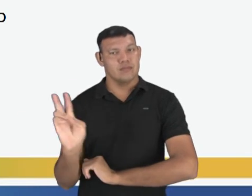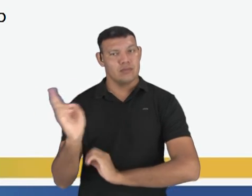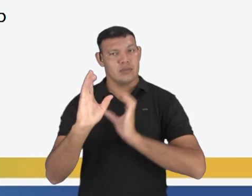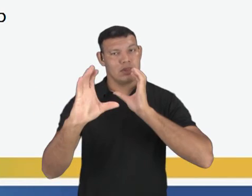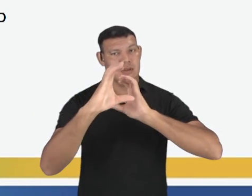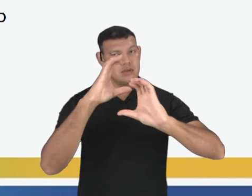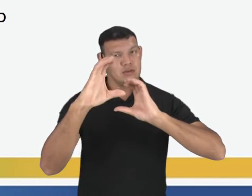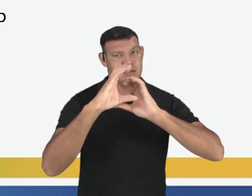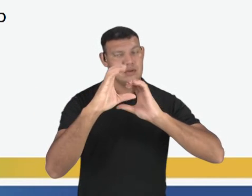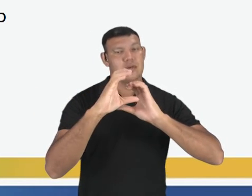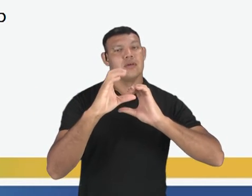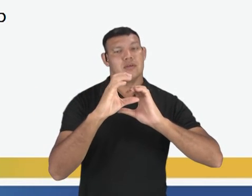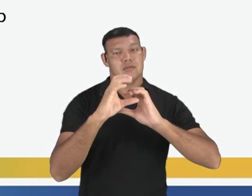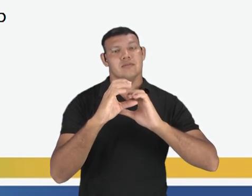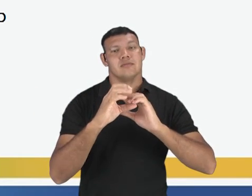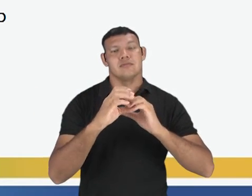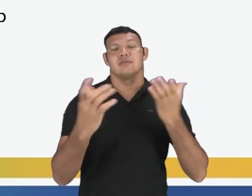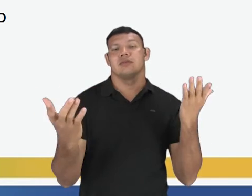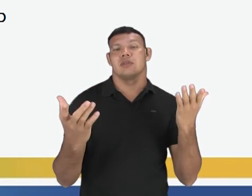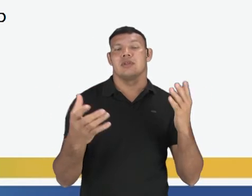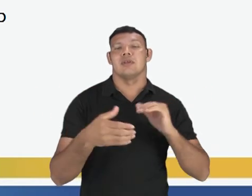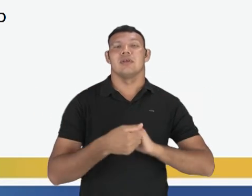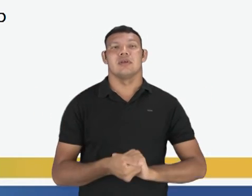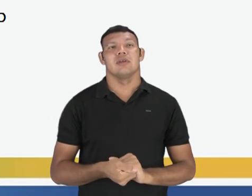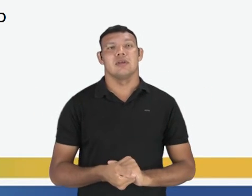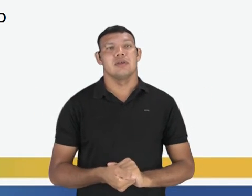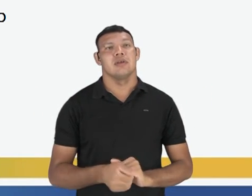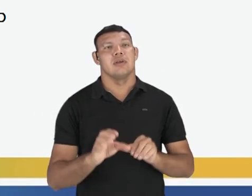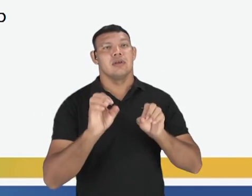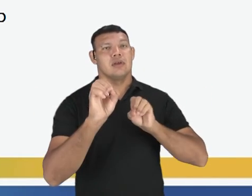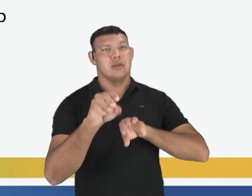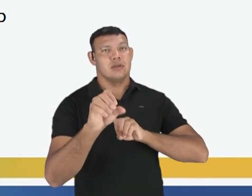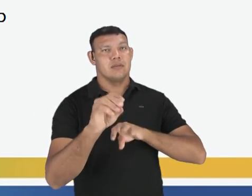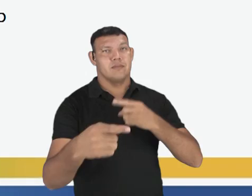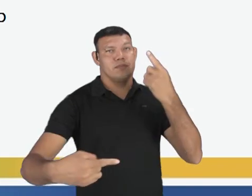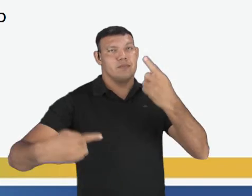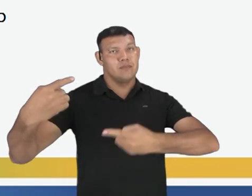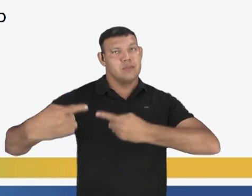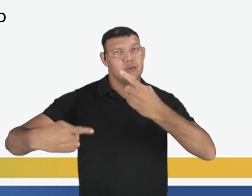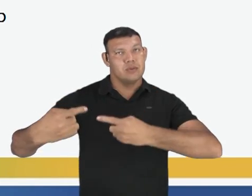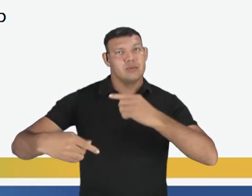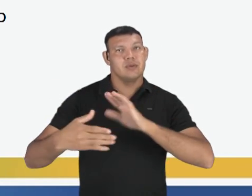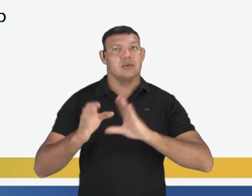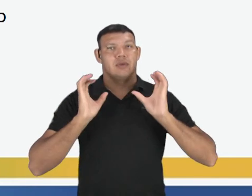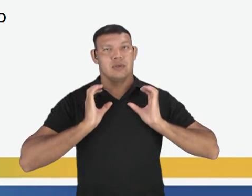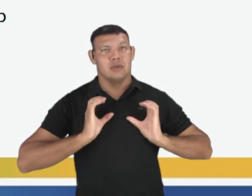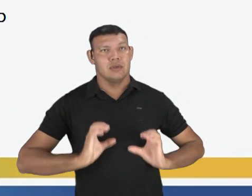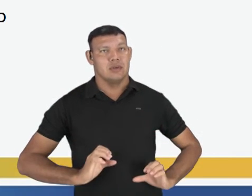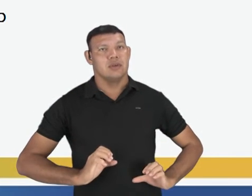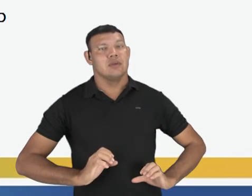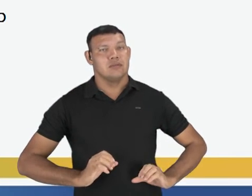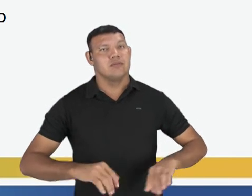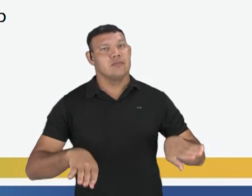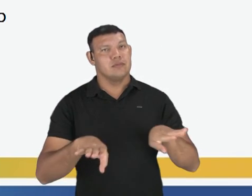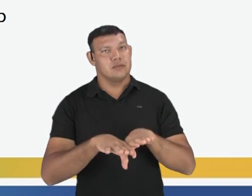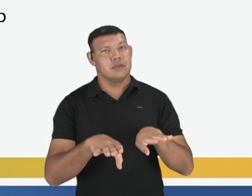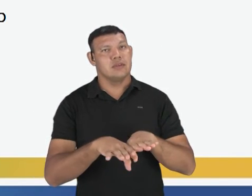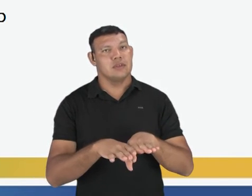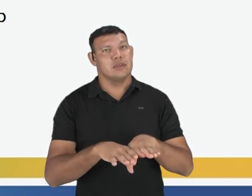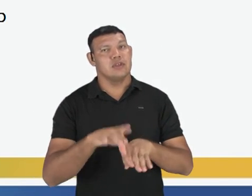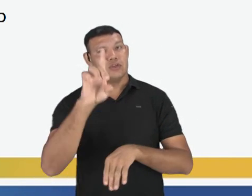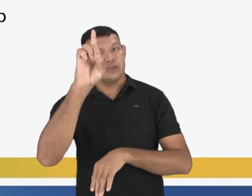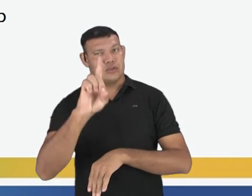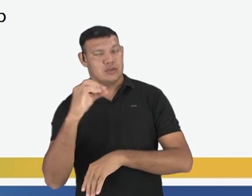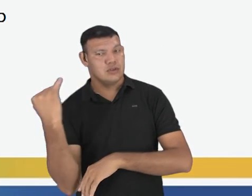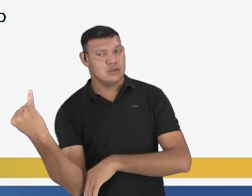comunicação institucional, a educação política dos cidadãos sobre os valores democráticos e o regime de direitos